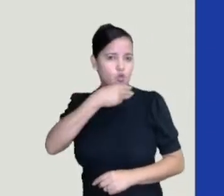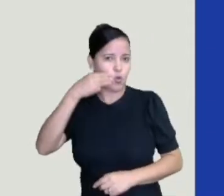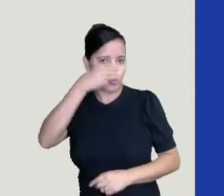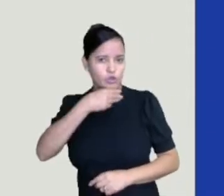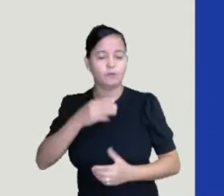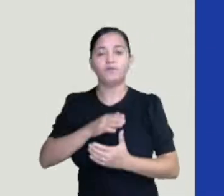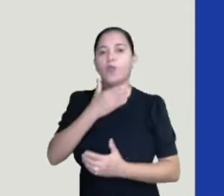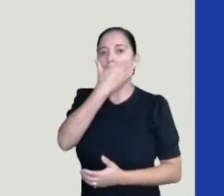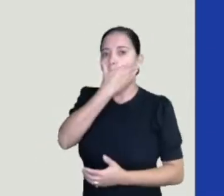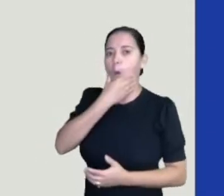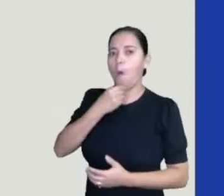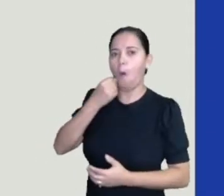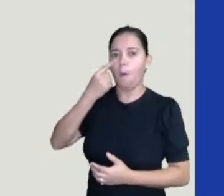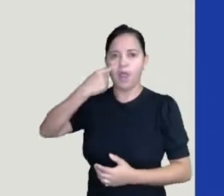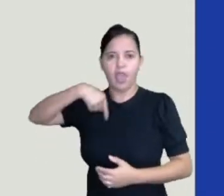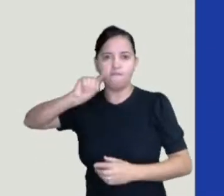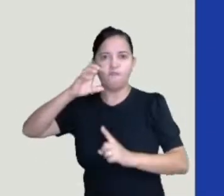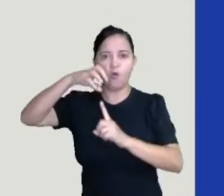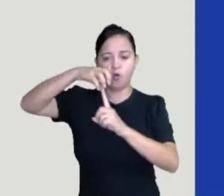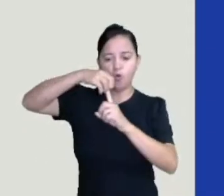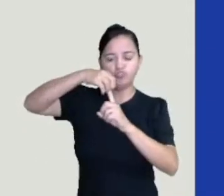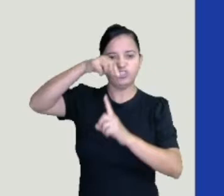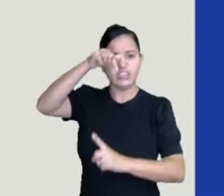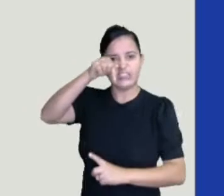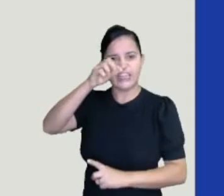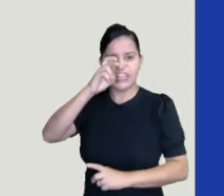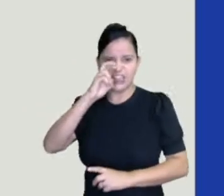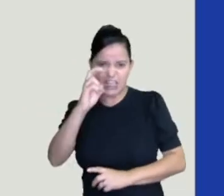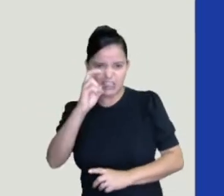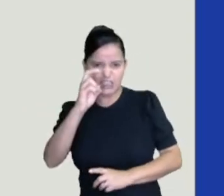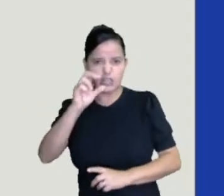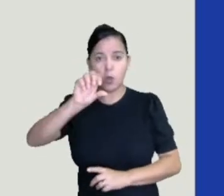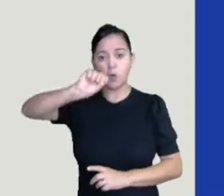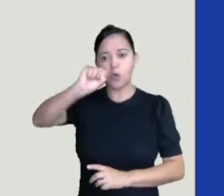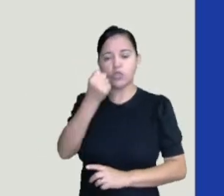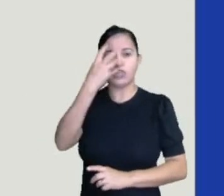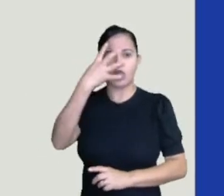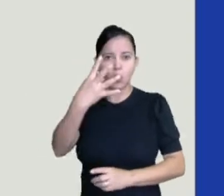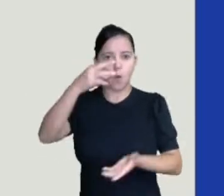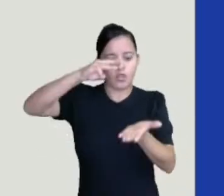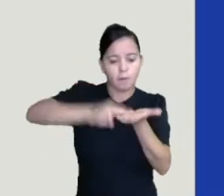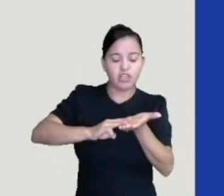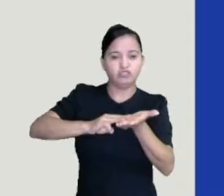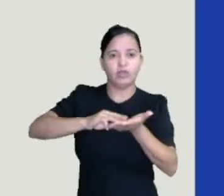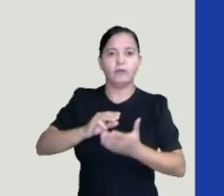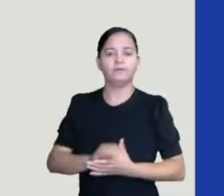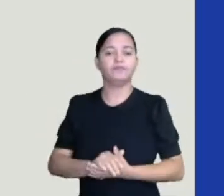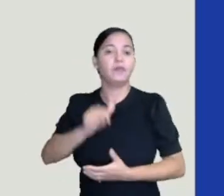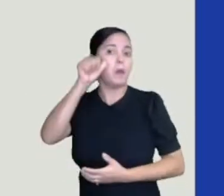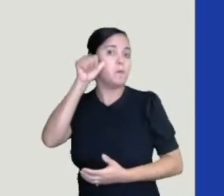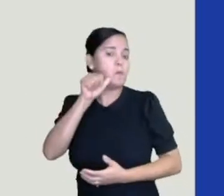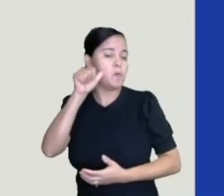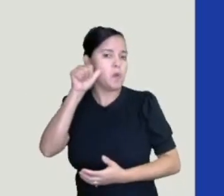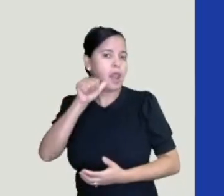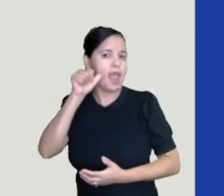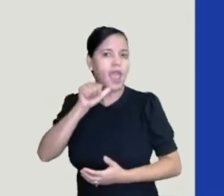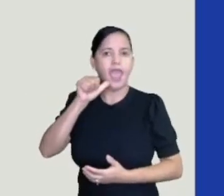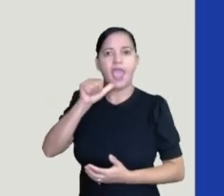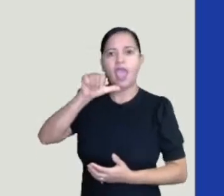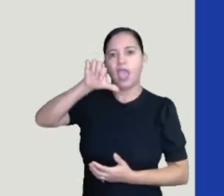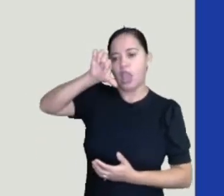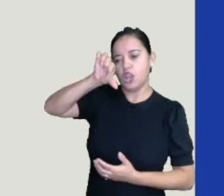homens levaram 75 coxinhas e 84 pastéis. As mulheres, por sua vez,